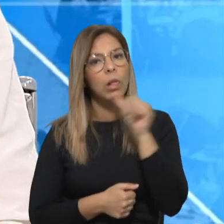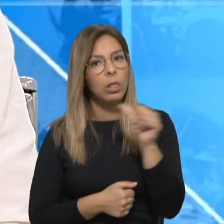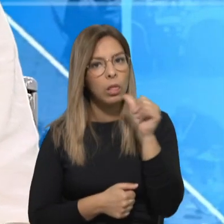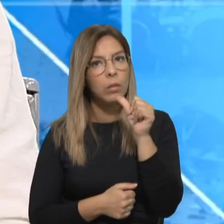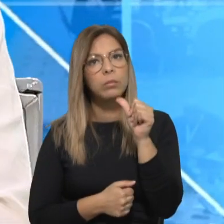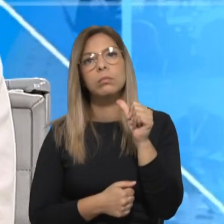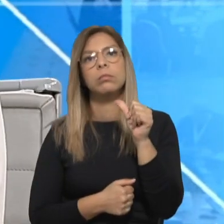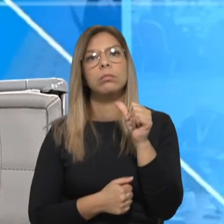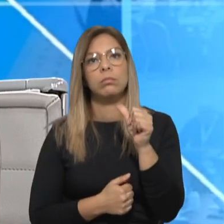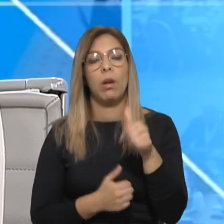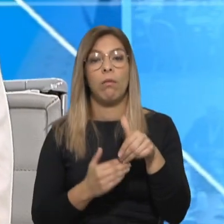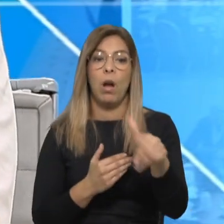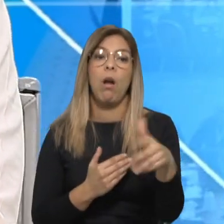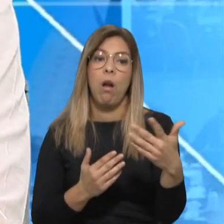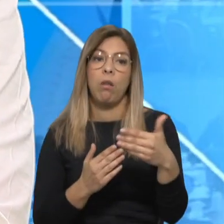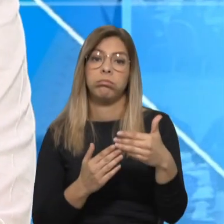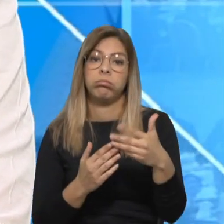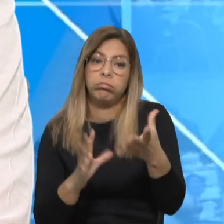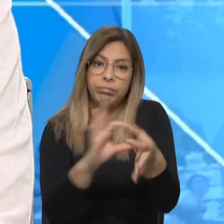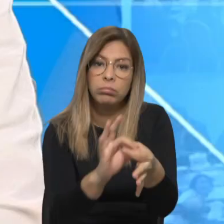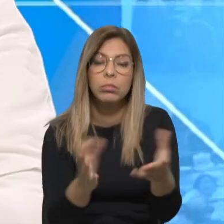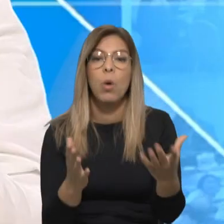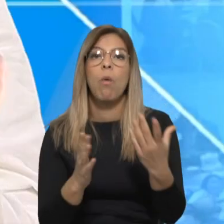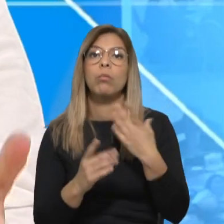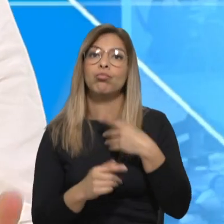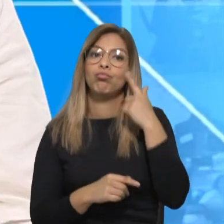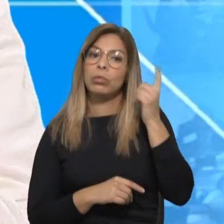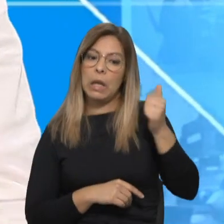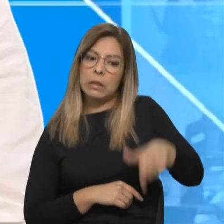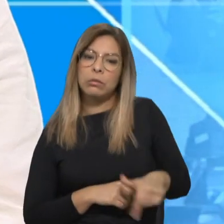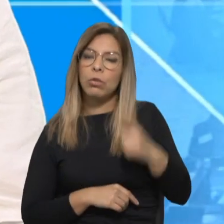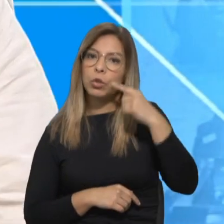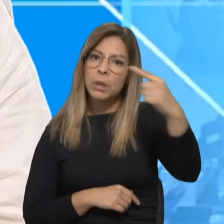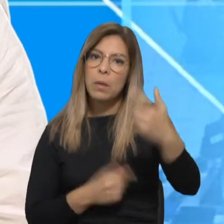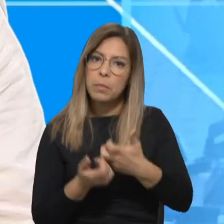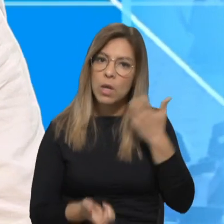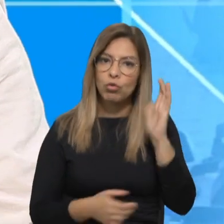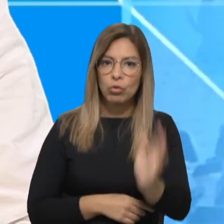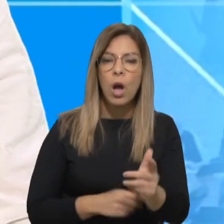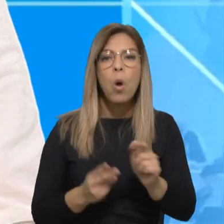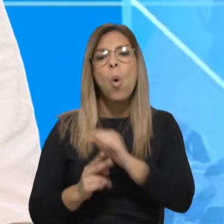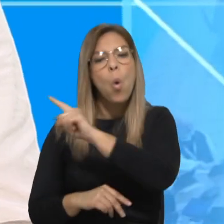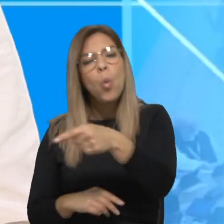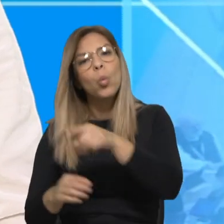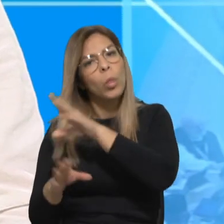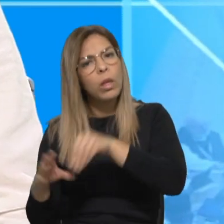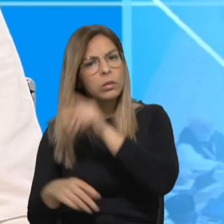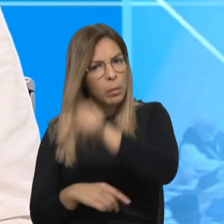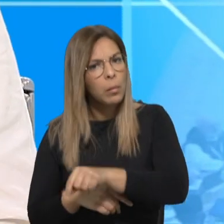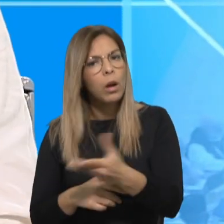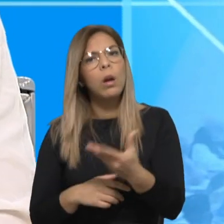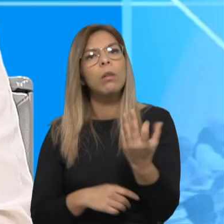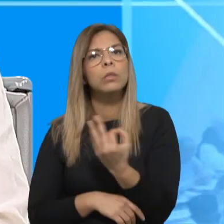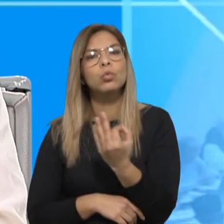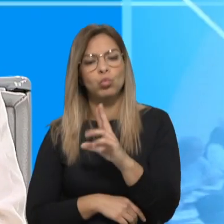estão a assinalar, outras já assinalaram, mesmo a nível nacional nós aqui, voltamos depois noutros contextos também. Portanto, estamos a falar deste